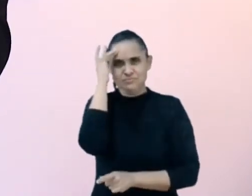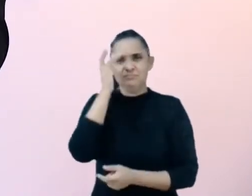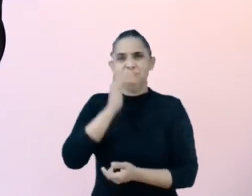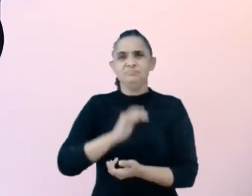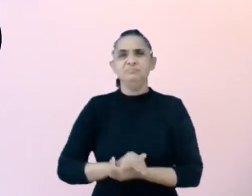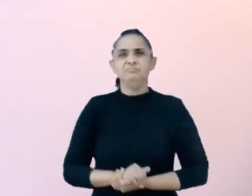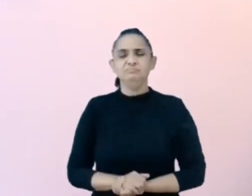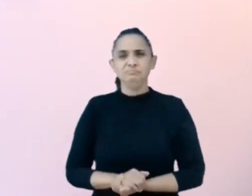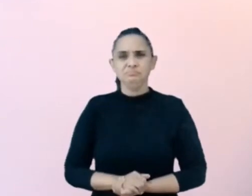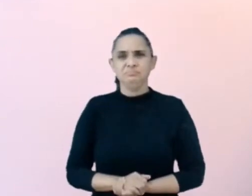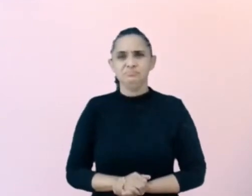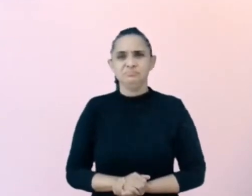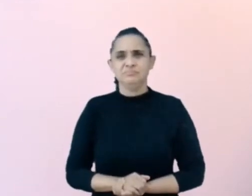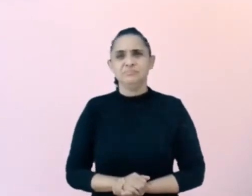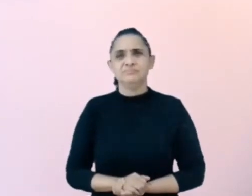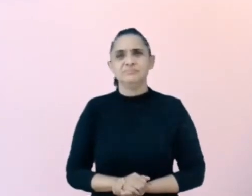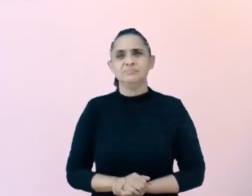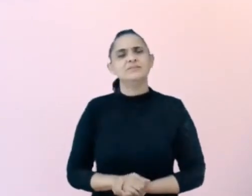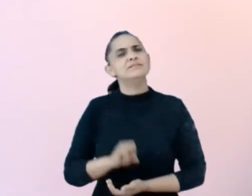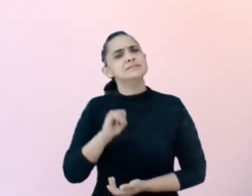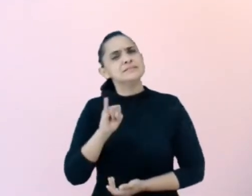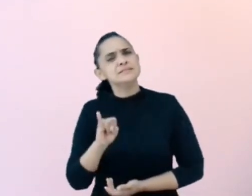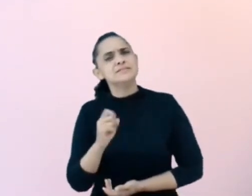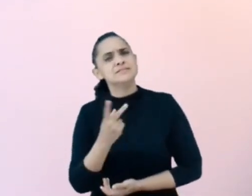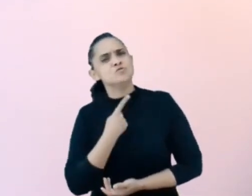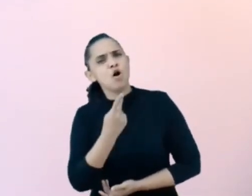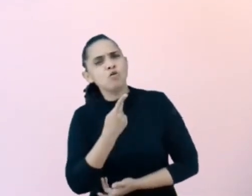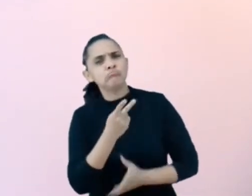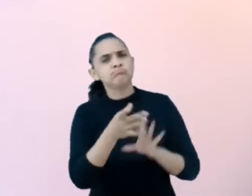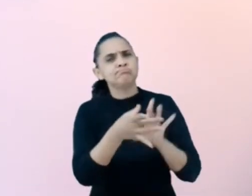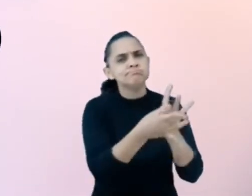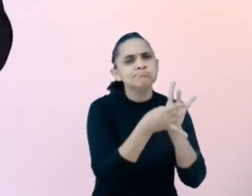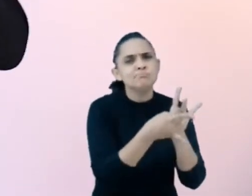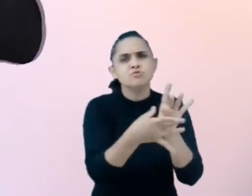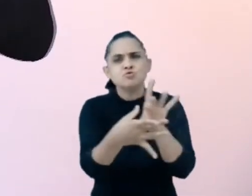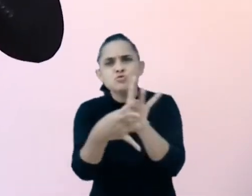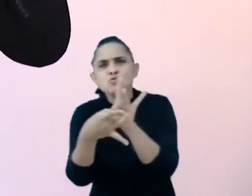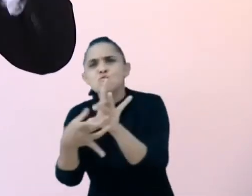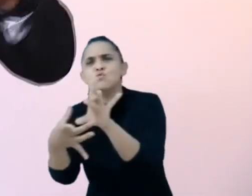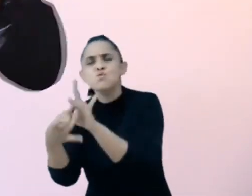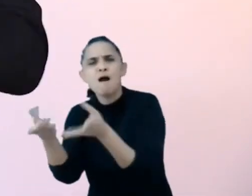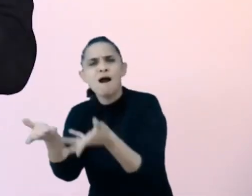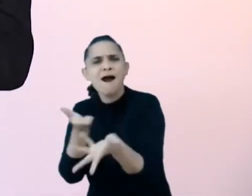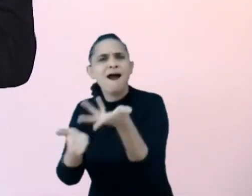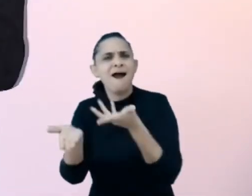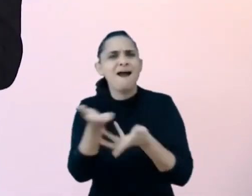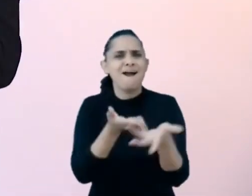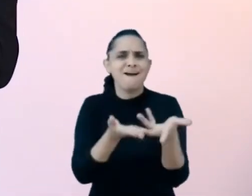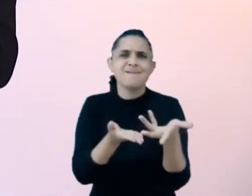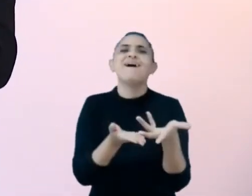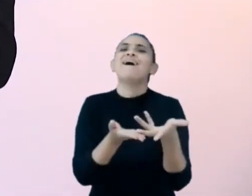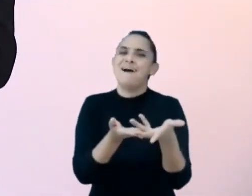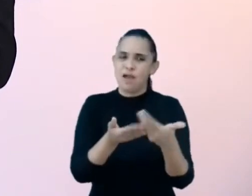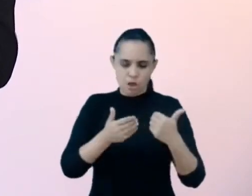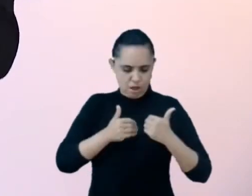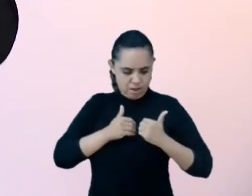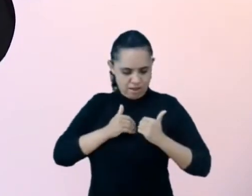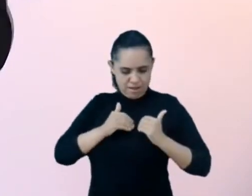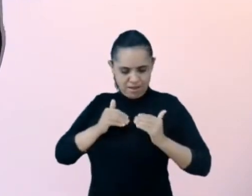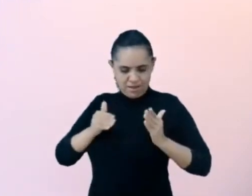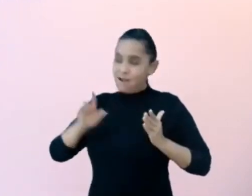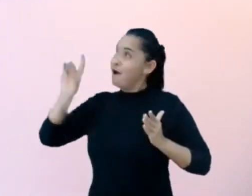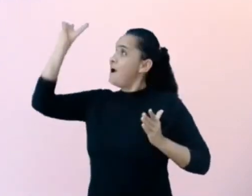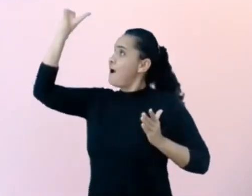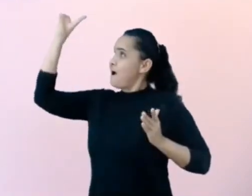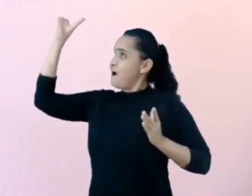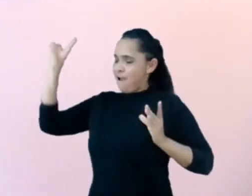Quando temos comunhão com o nosso próximo, nós temos o coração preparado para conviver com o nosso Deus. Esse é